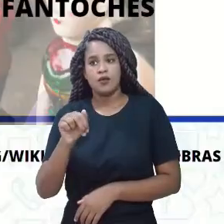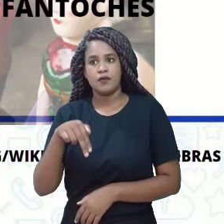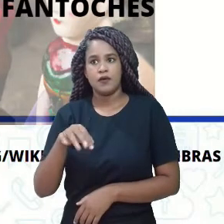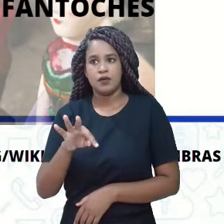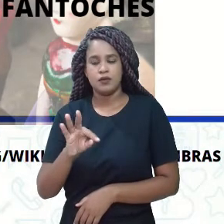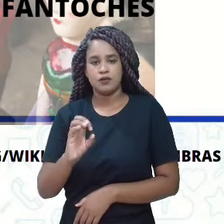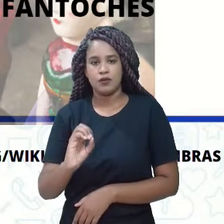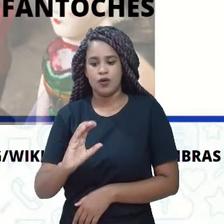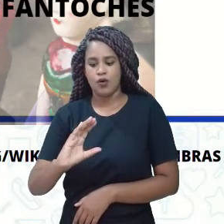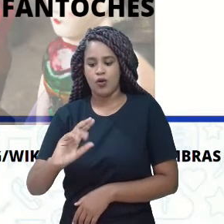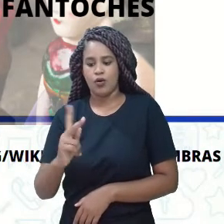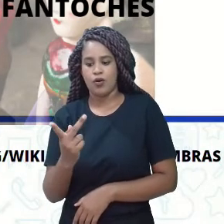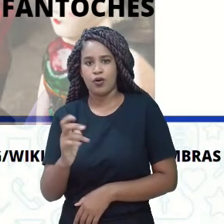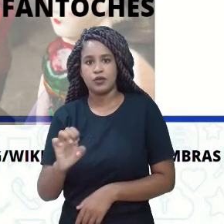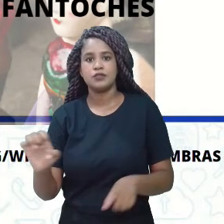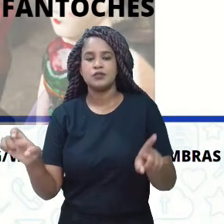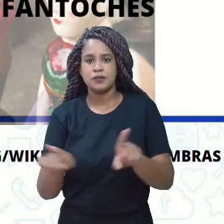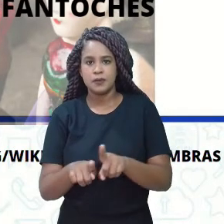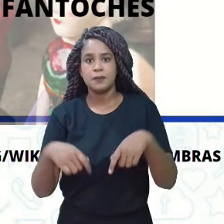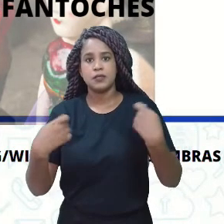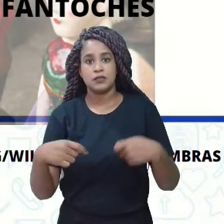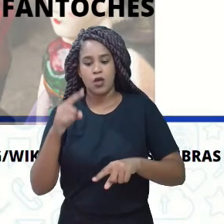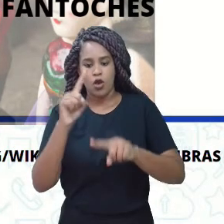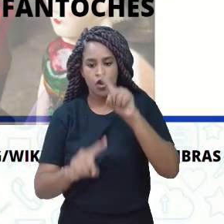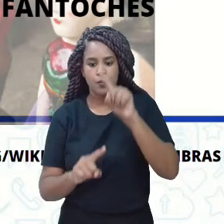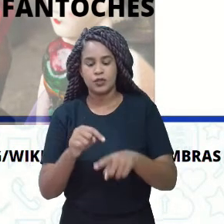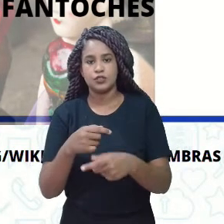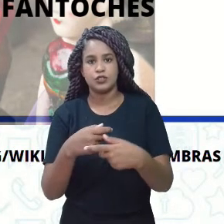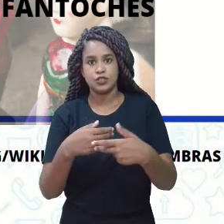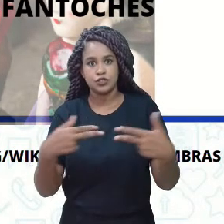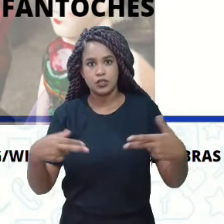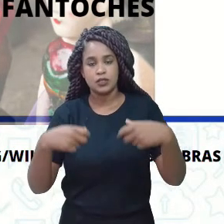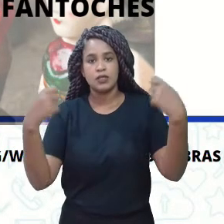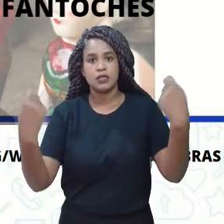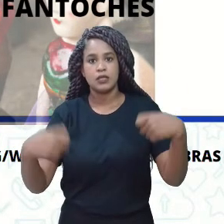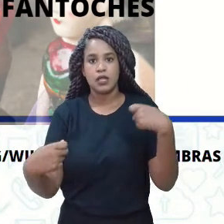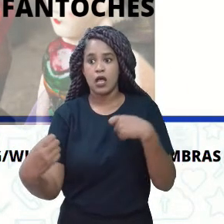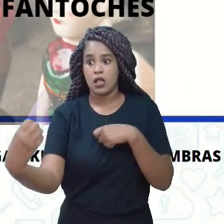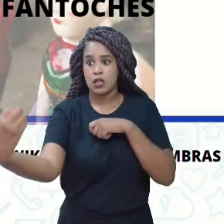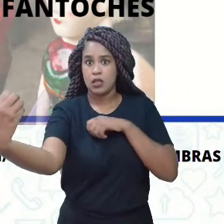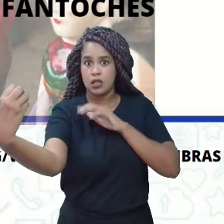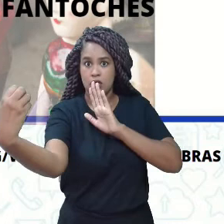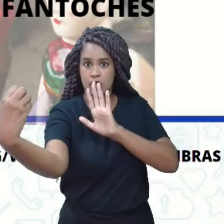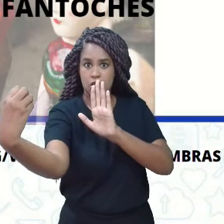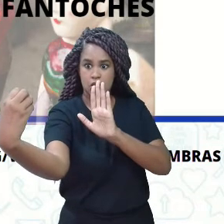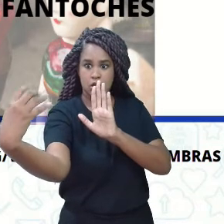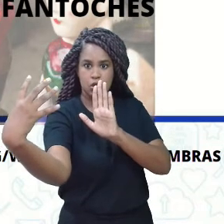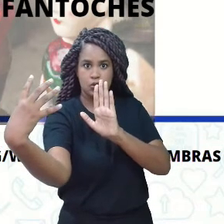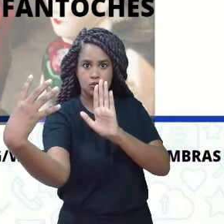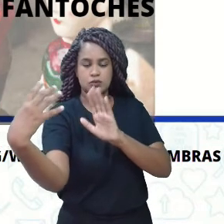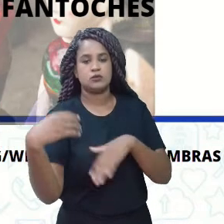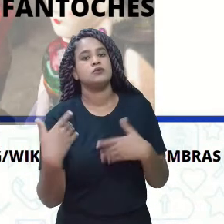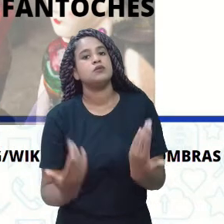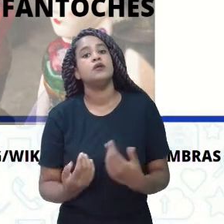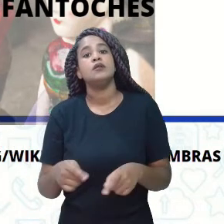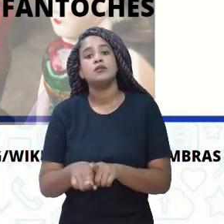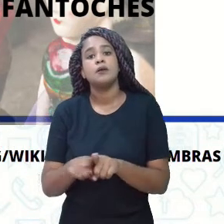material que permite a passagem de luz, olha aí, e costumam ser fáceis de manipular. Então, com eles é